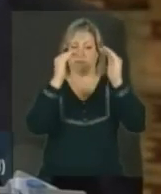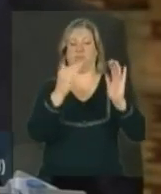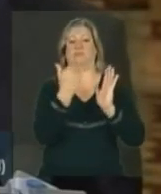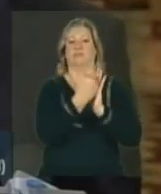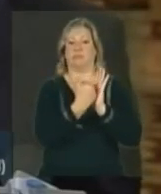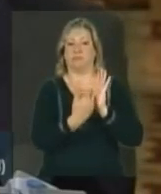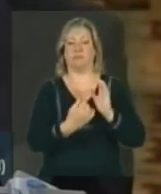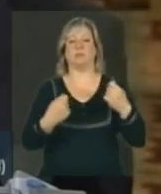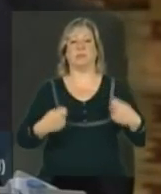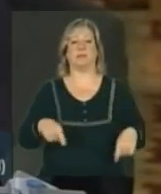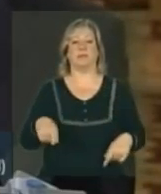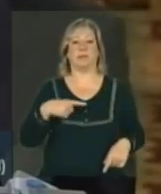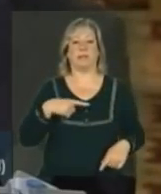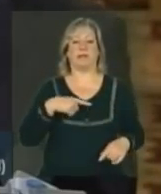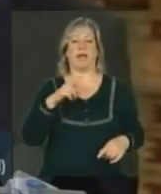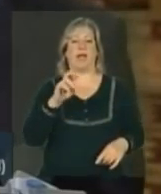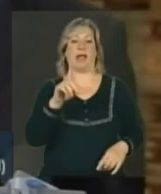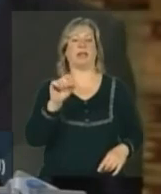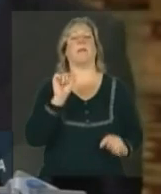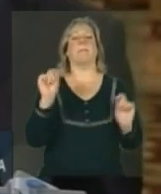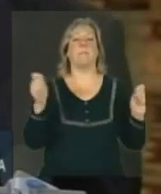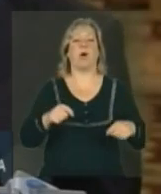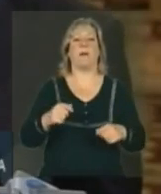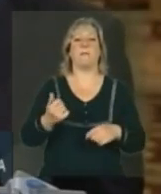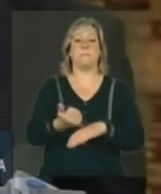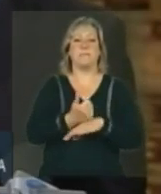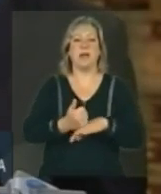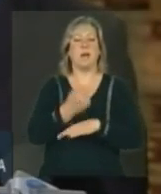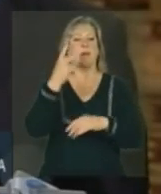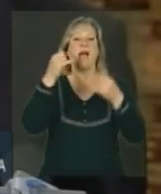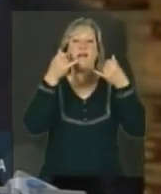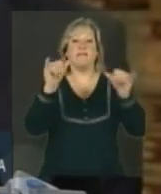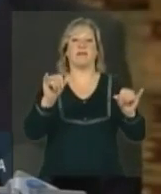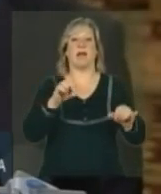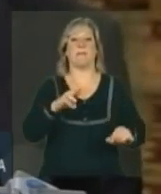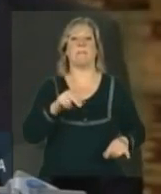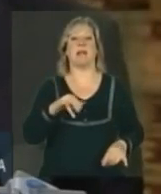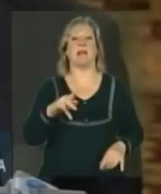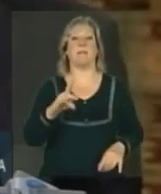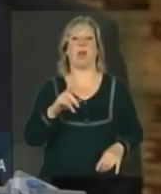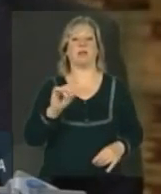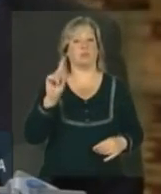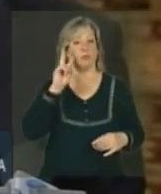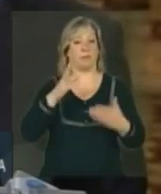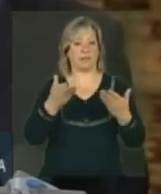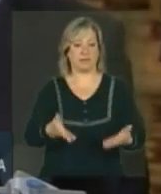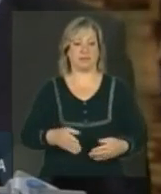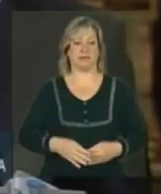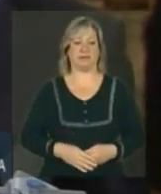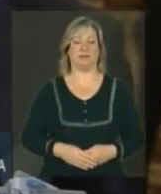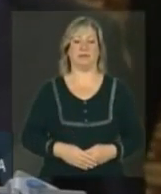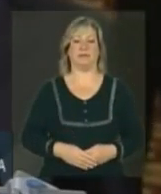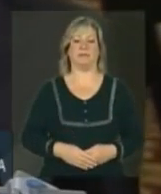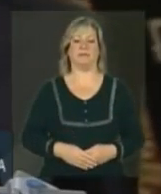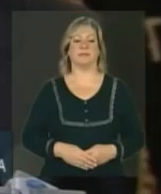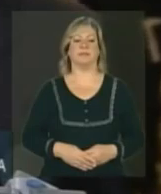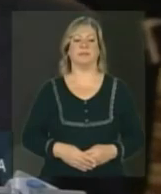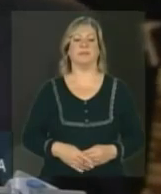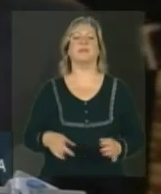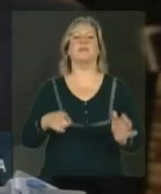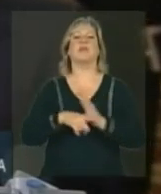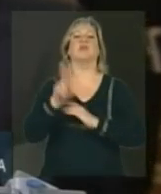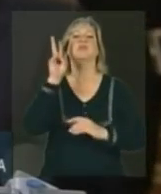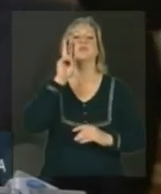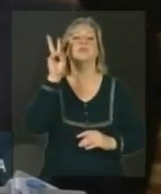exemplo de que a redação pode ser aperfeiçoada para evitar manipulações nesse sentido. Em relação aos alimentos, o preço de alimentos